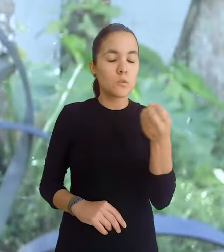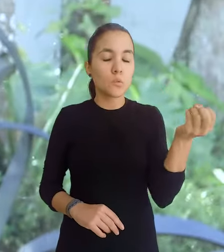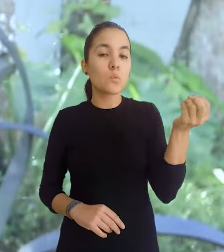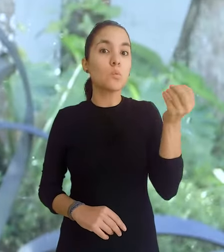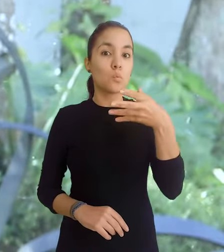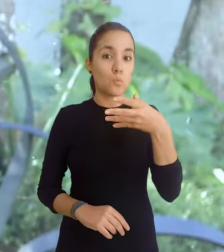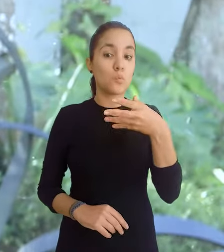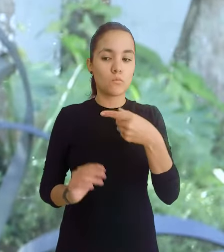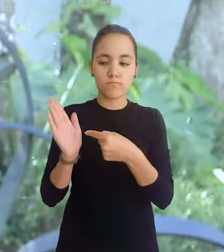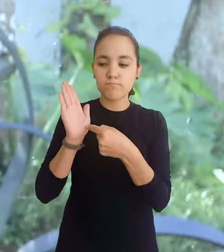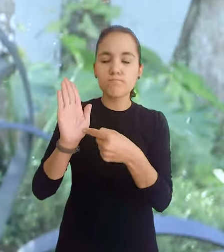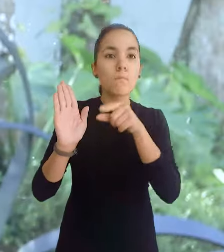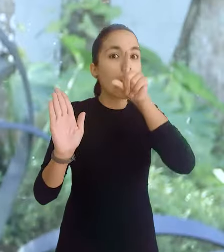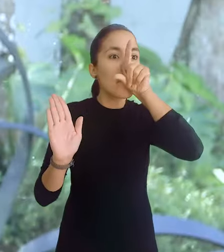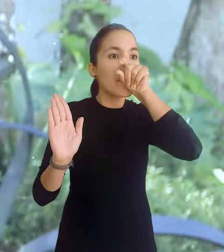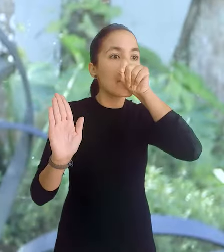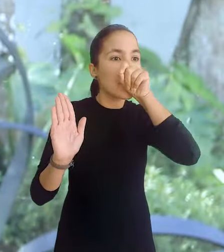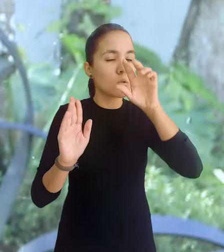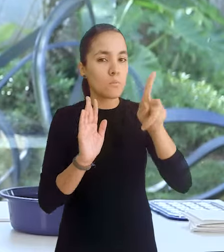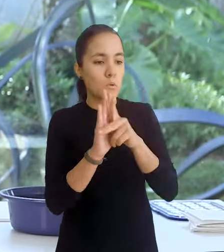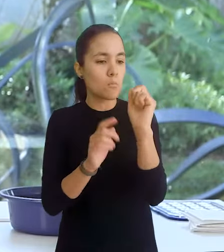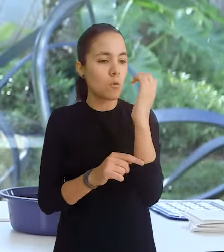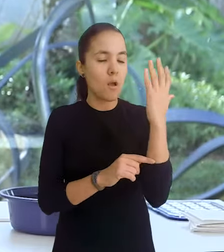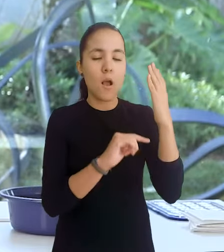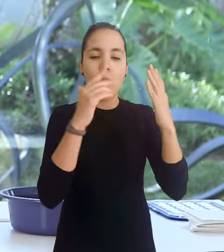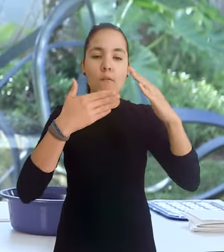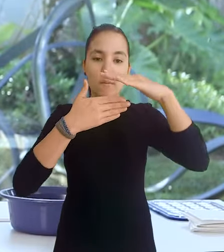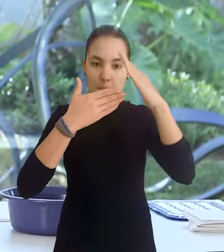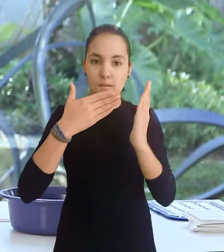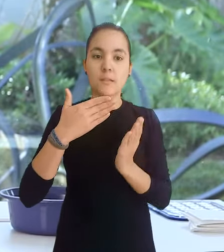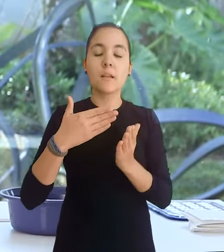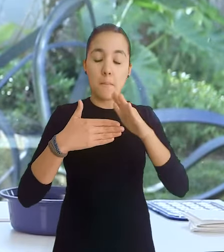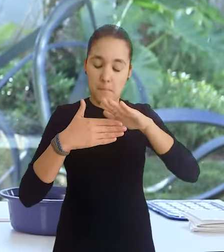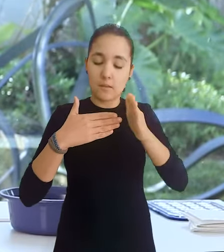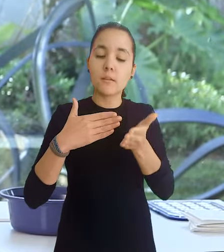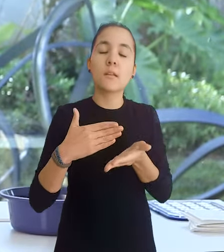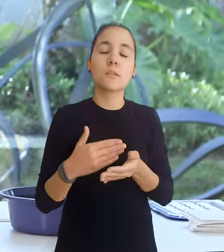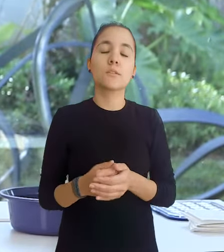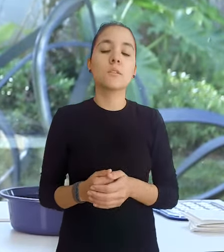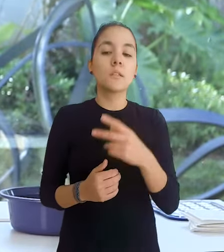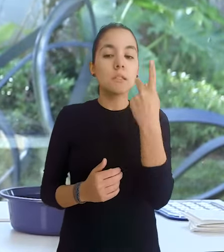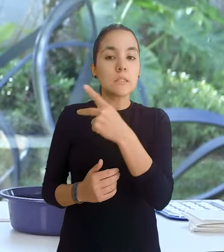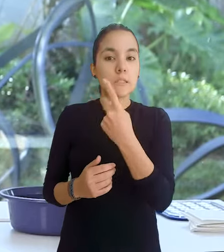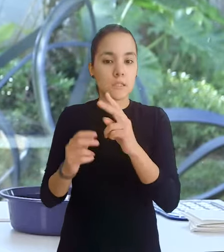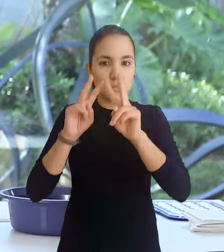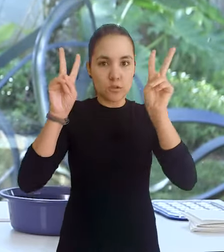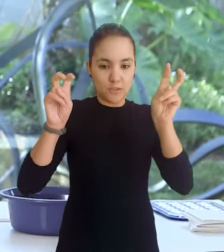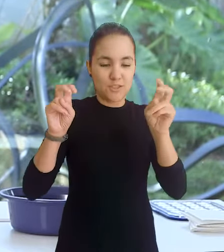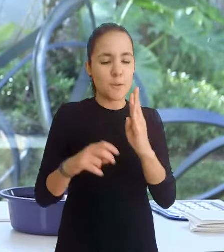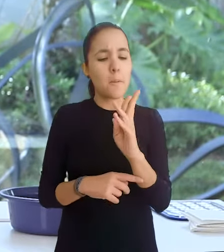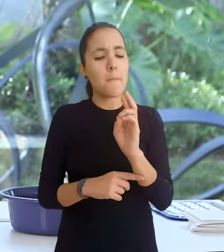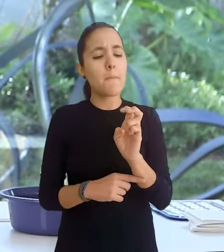trabalhos inéditos que retratam pássaros da Mata Atlântica. O título da exposição faz menção tanto ao movimento fugaz